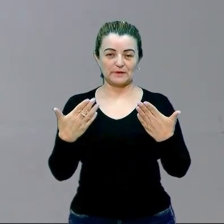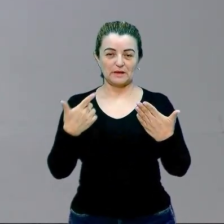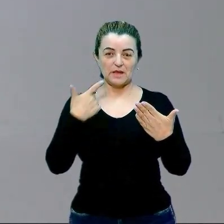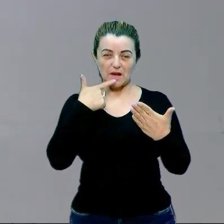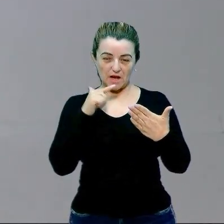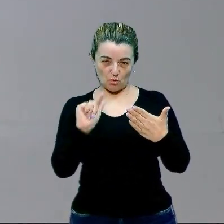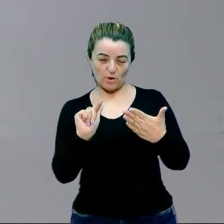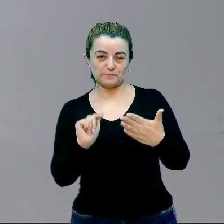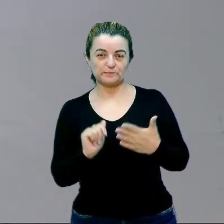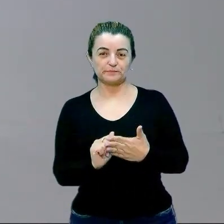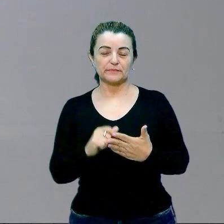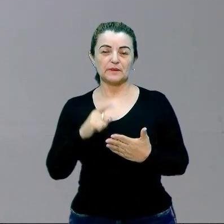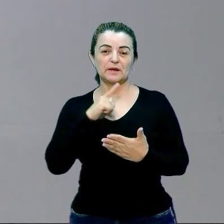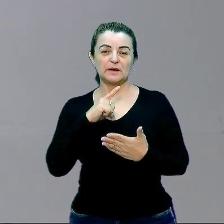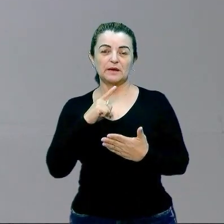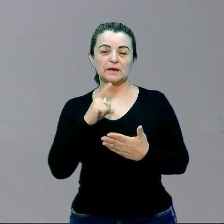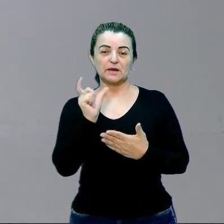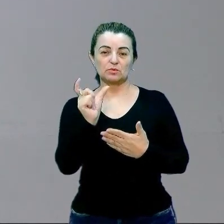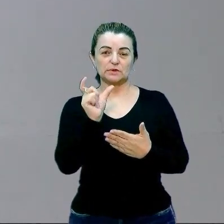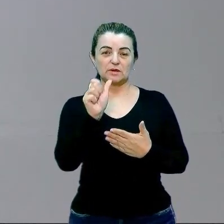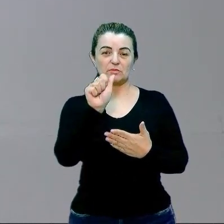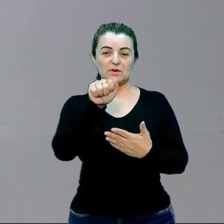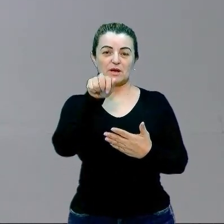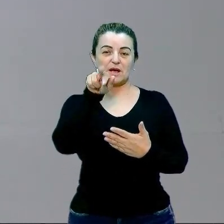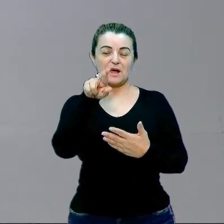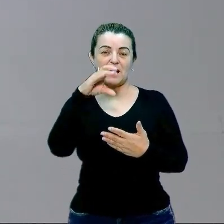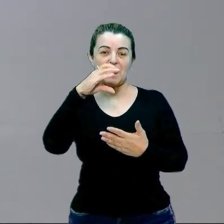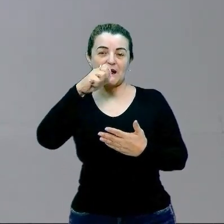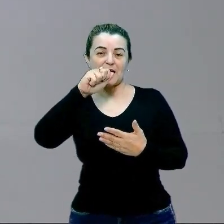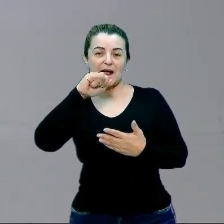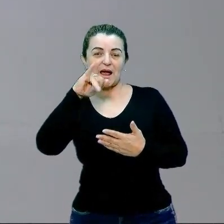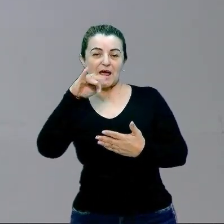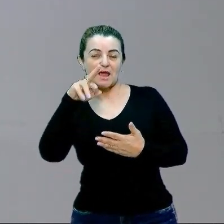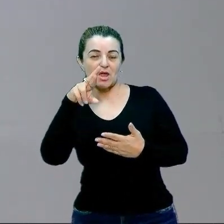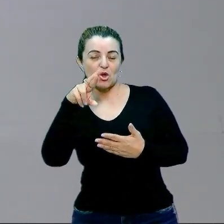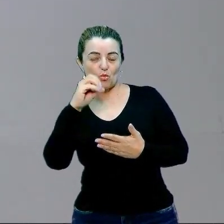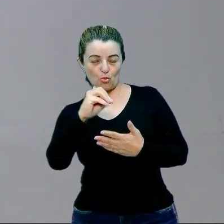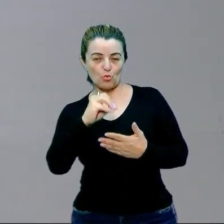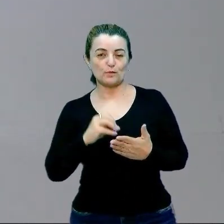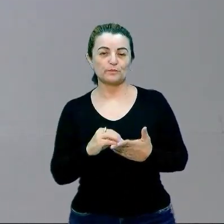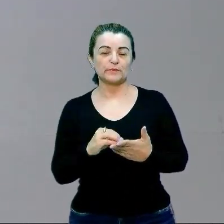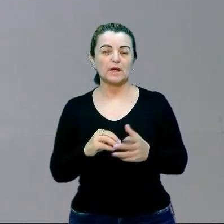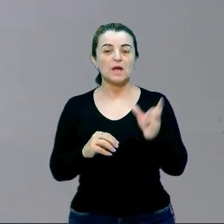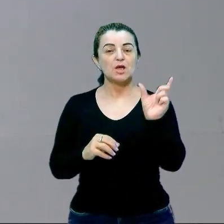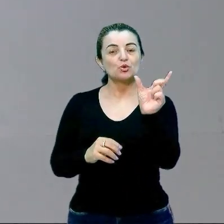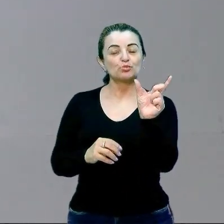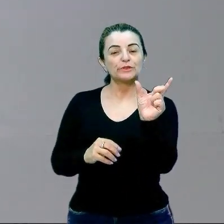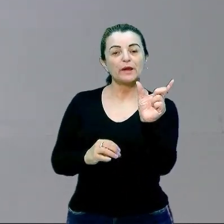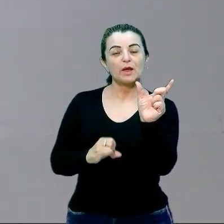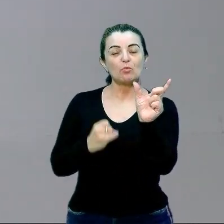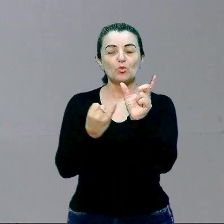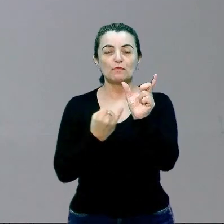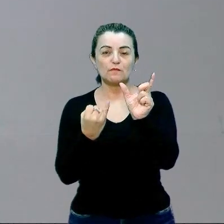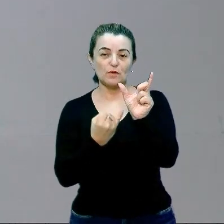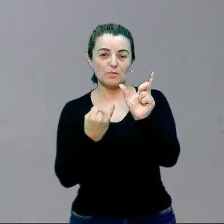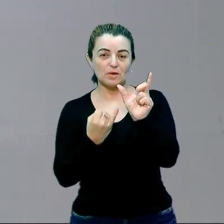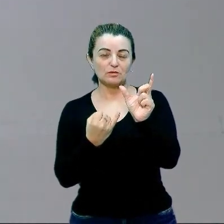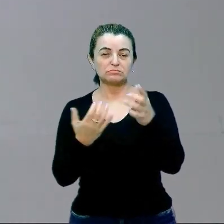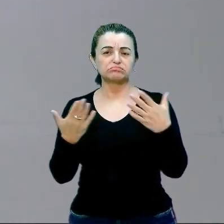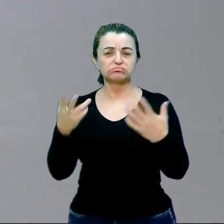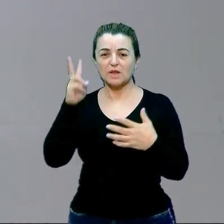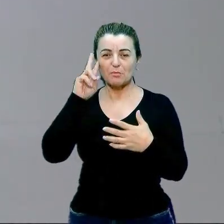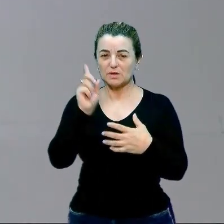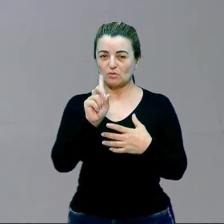Ele quer um termo arcaico, antigo, que não está mais em uso, e um termo coloquial. Se você não lembra o que